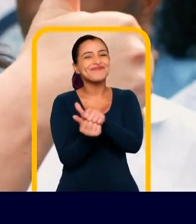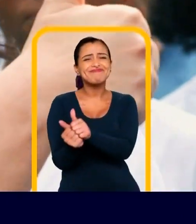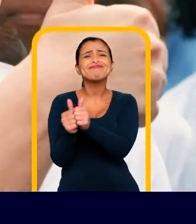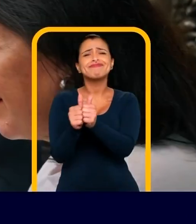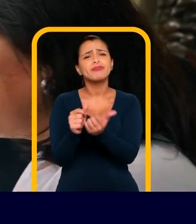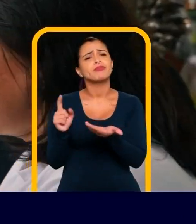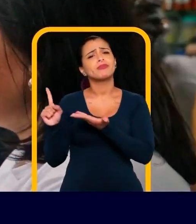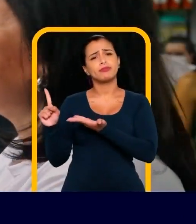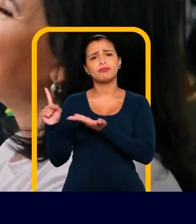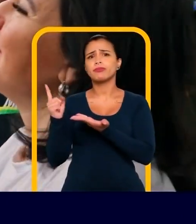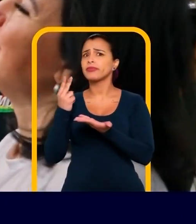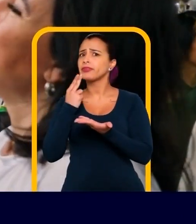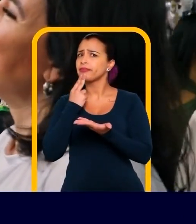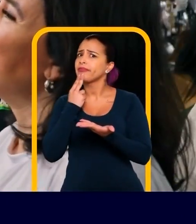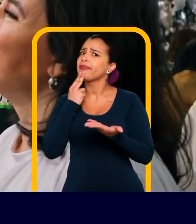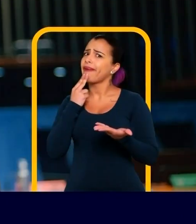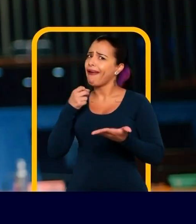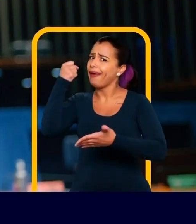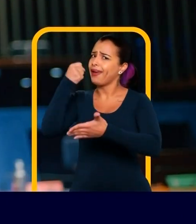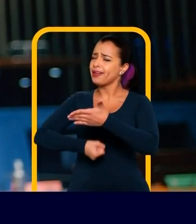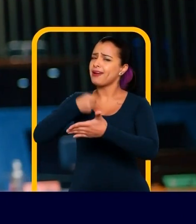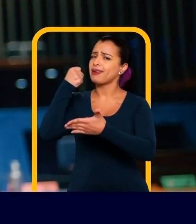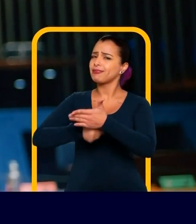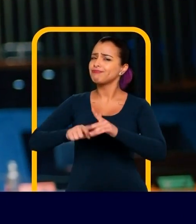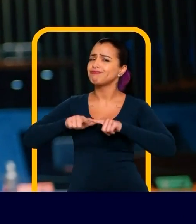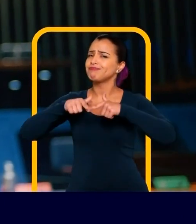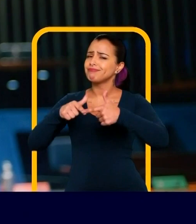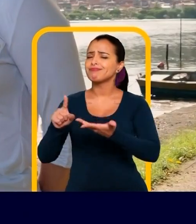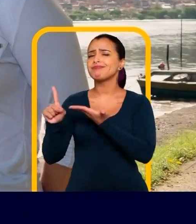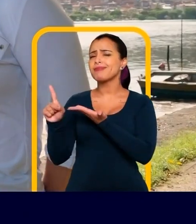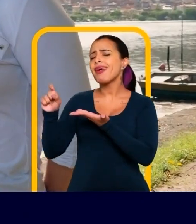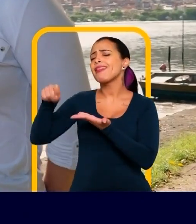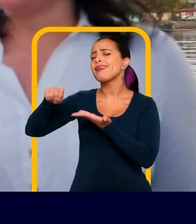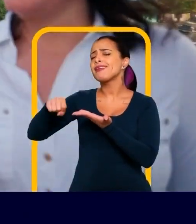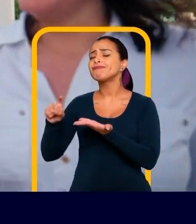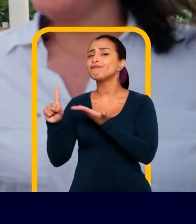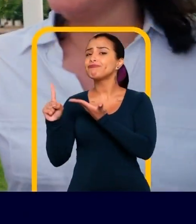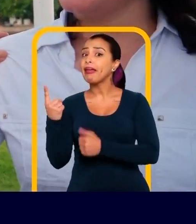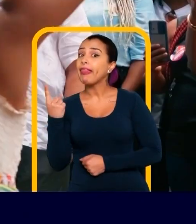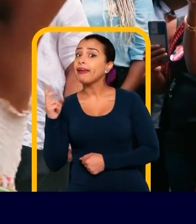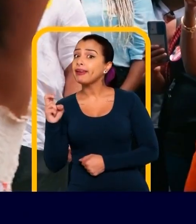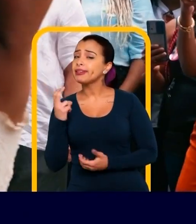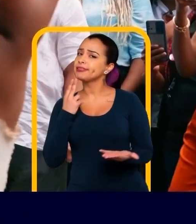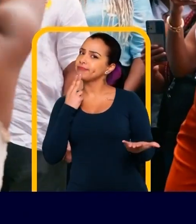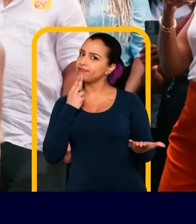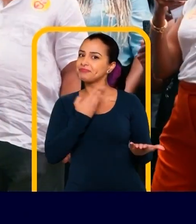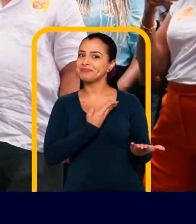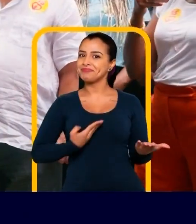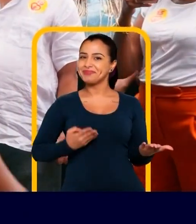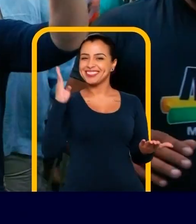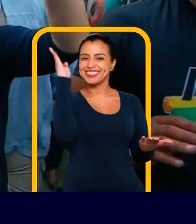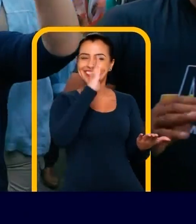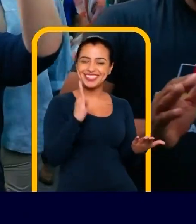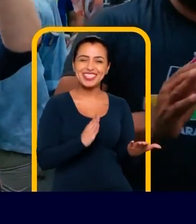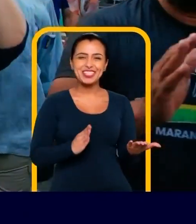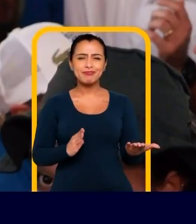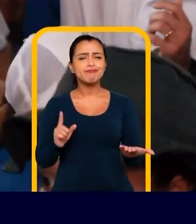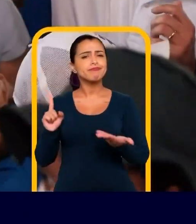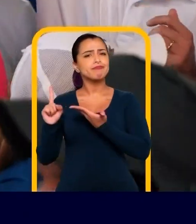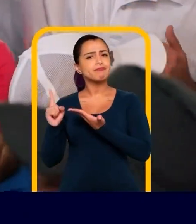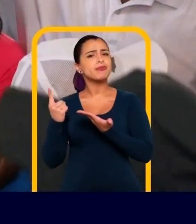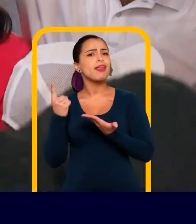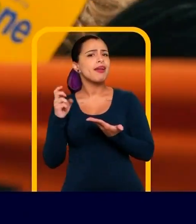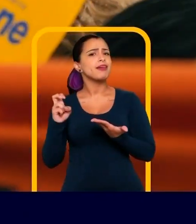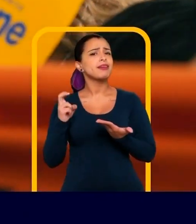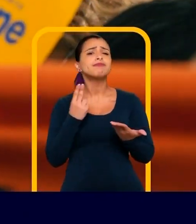Ela sim, é Simone essa guerreira, ela sim, ela é quis, ela é Simone, presidente do Brasil.